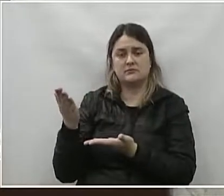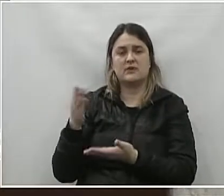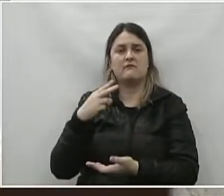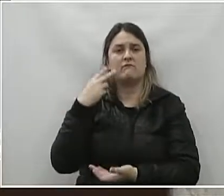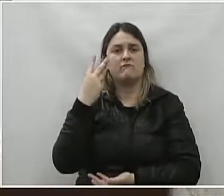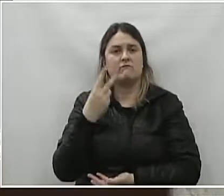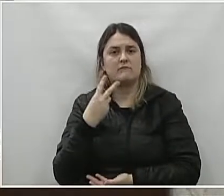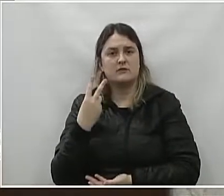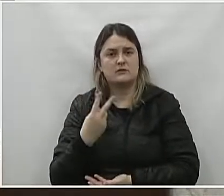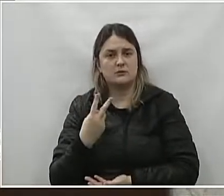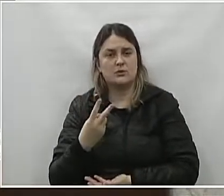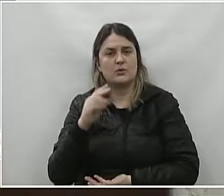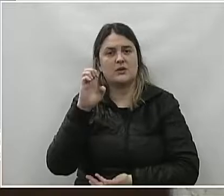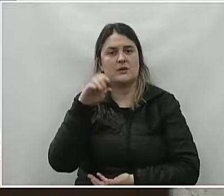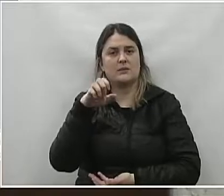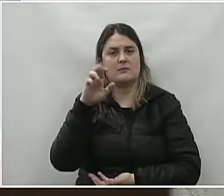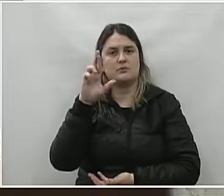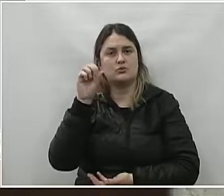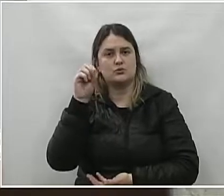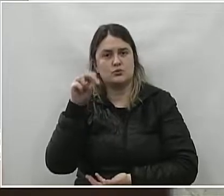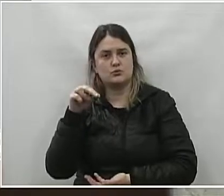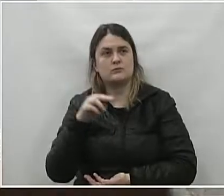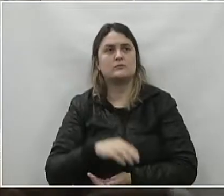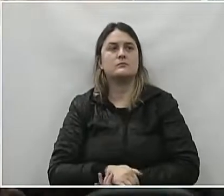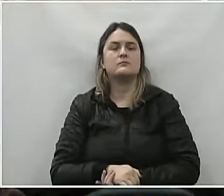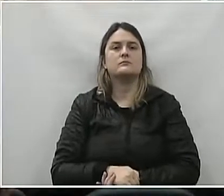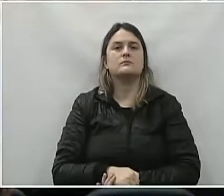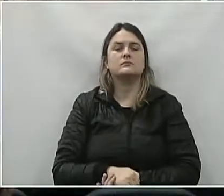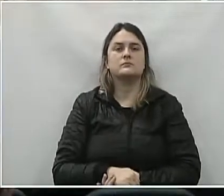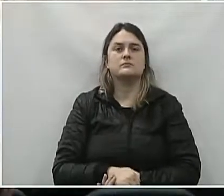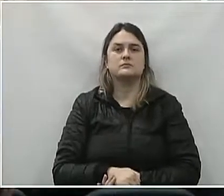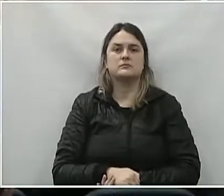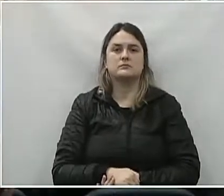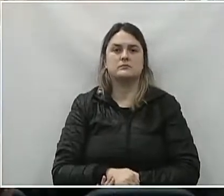ao vereador Emerson Lourenço na tribuna.